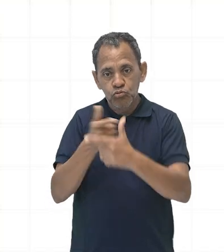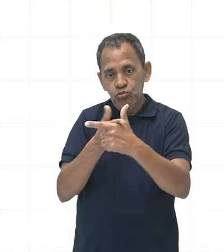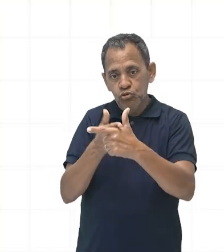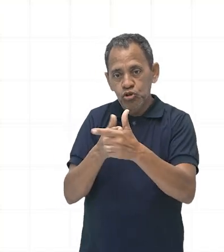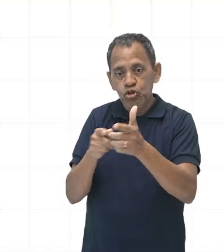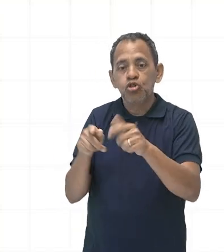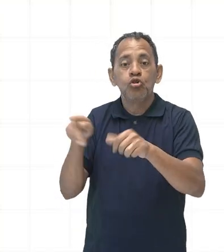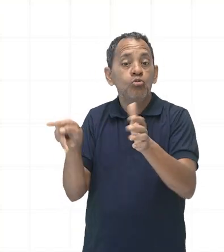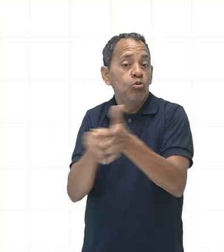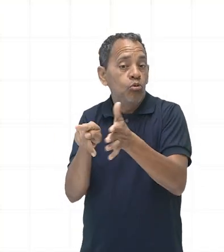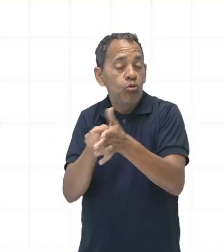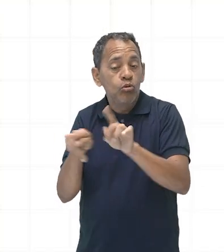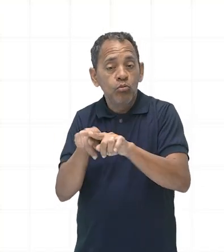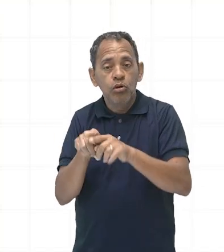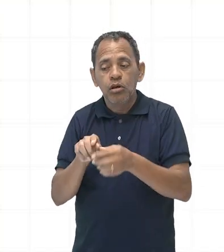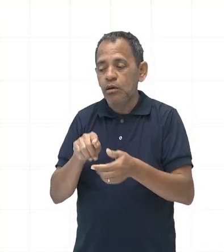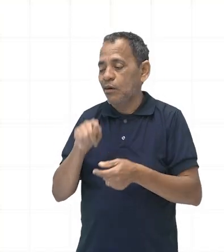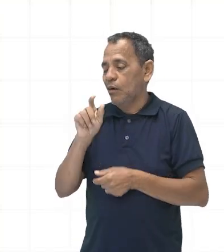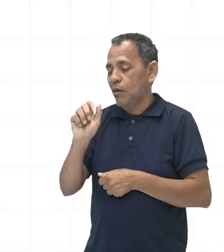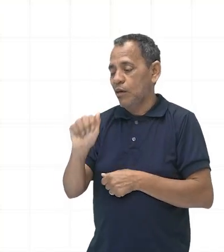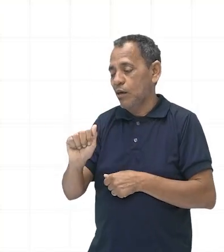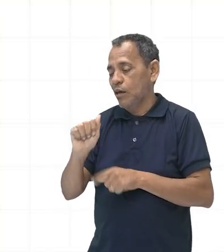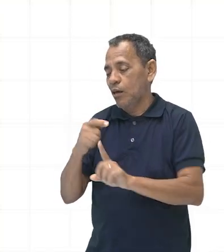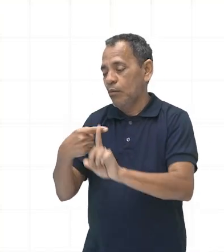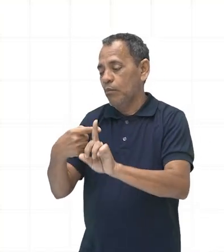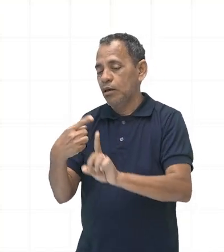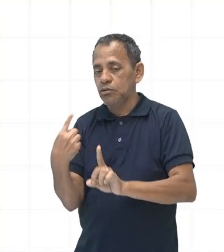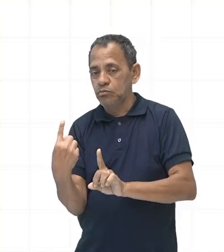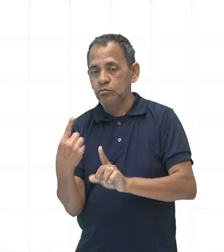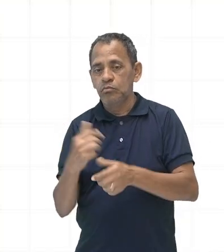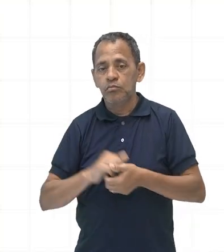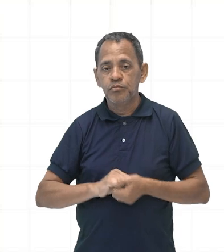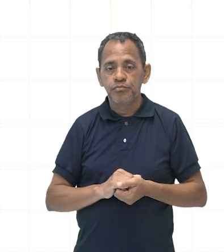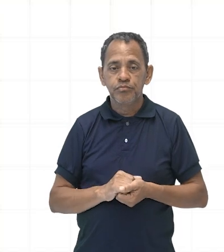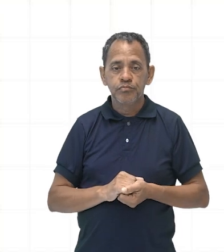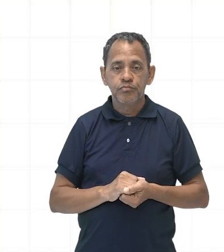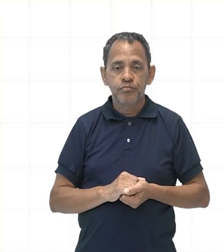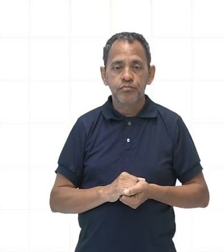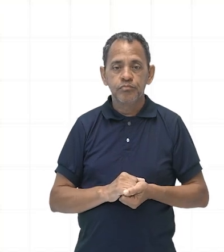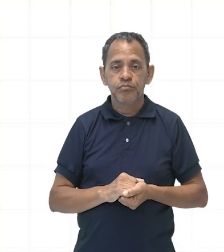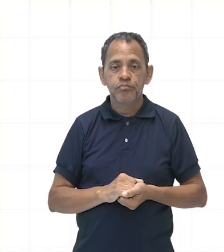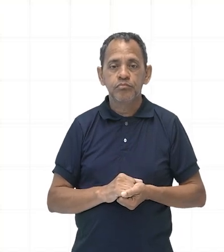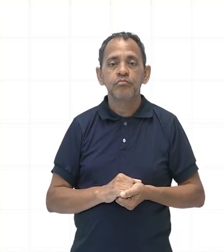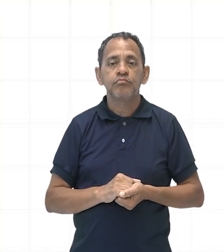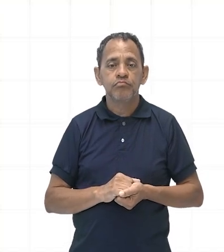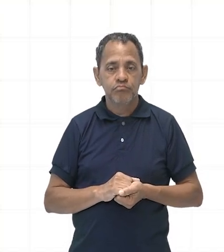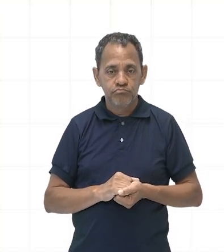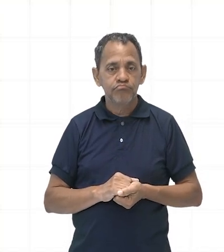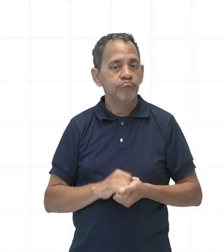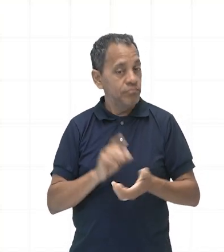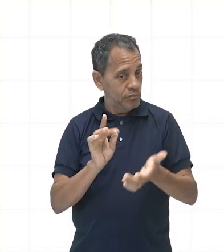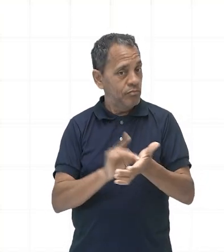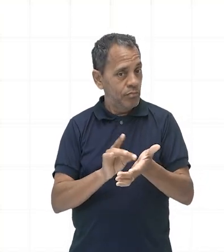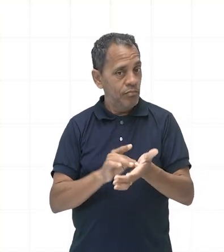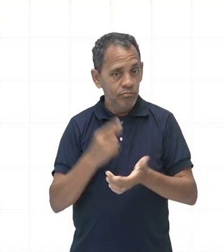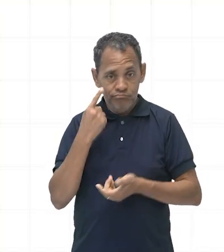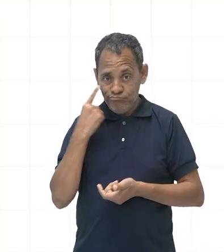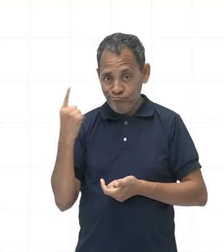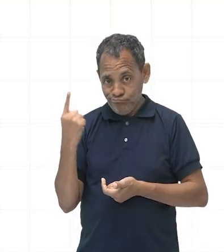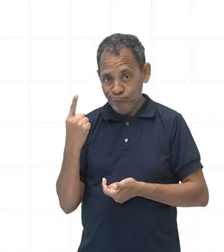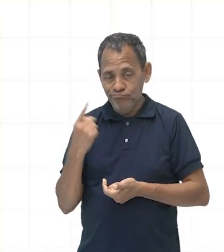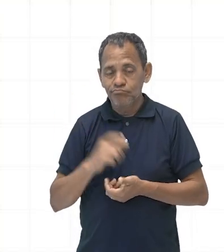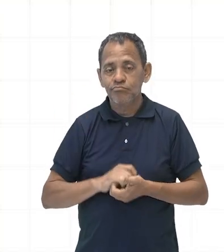E sobrou A mais 1. Ok, é exatamente o que eu fiz aqui, ó. Tudo